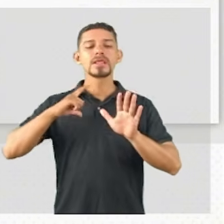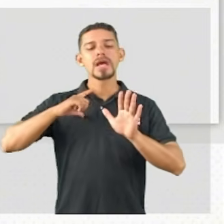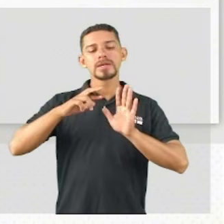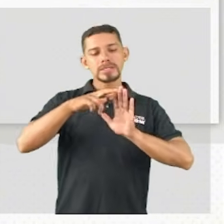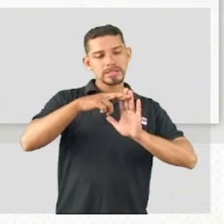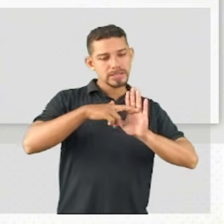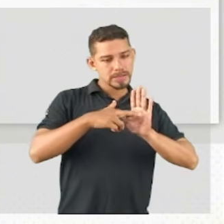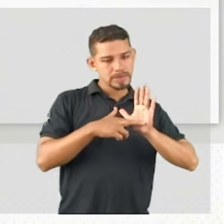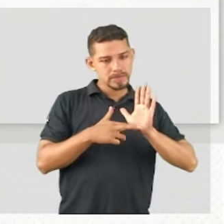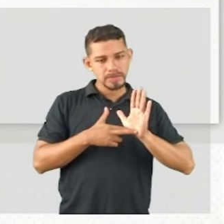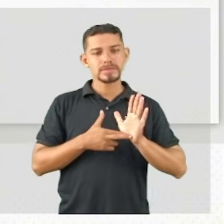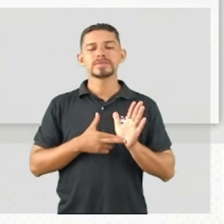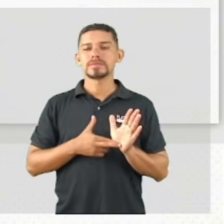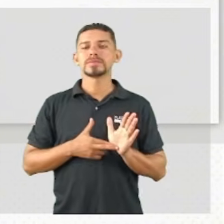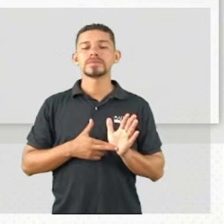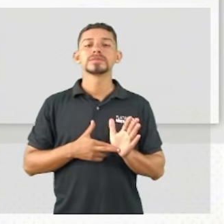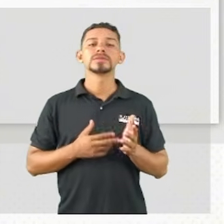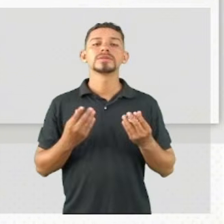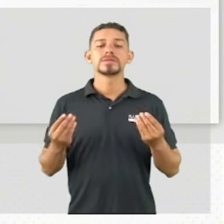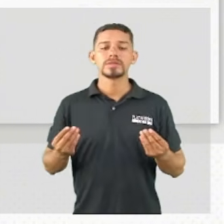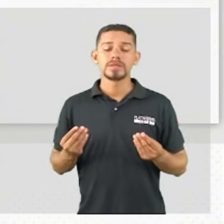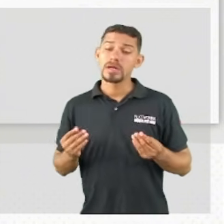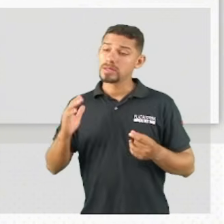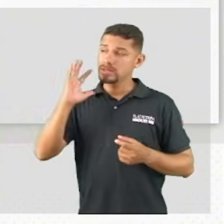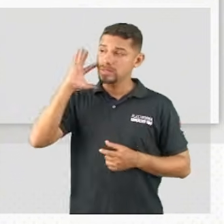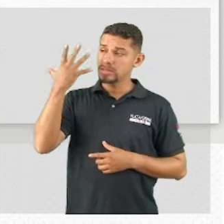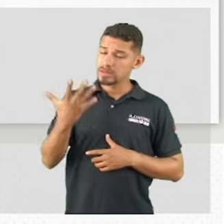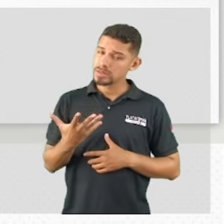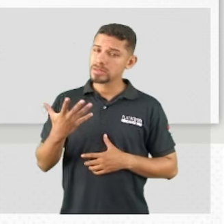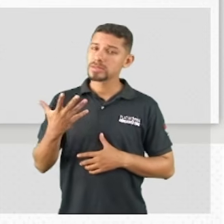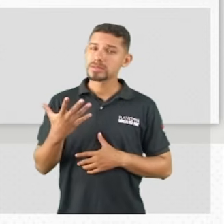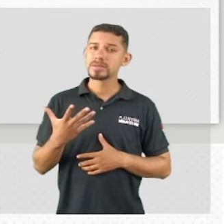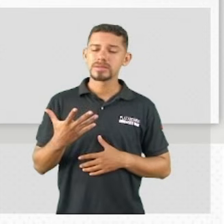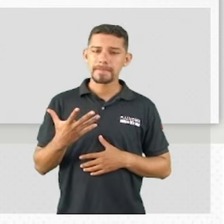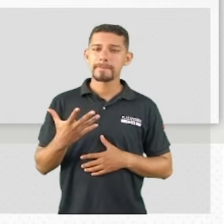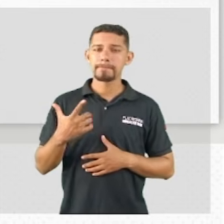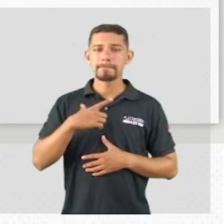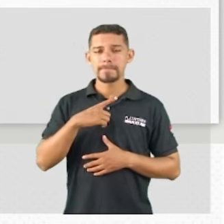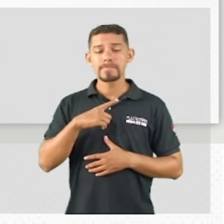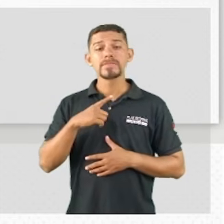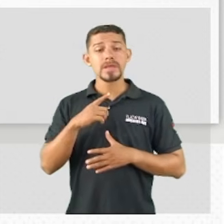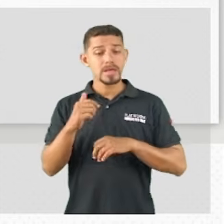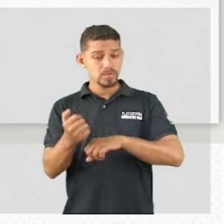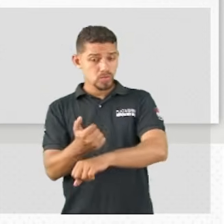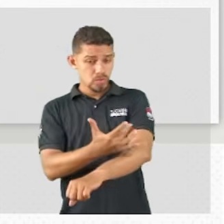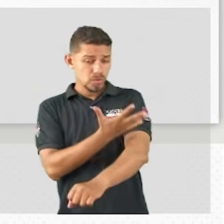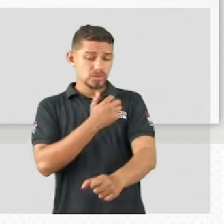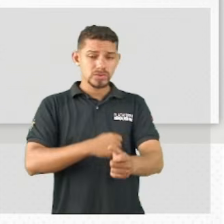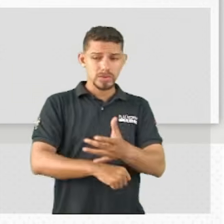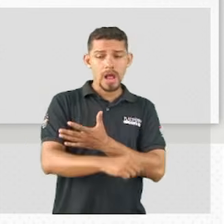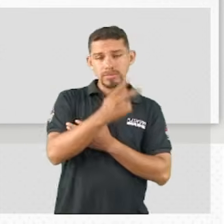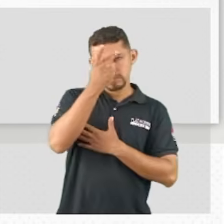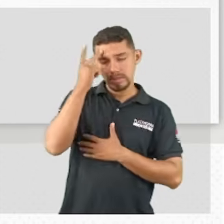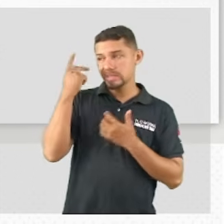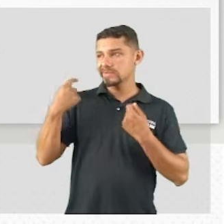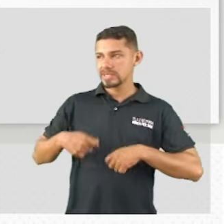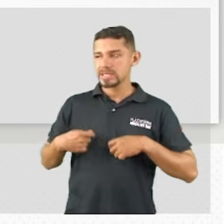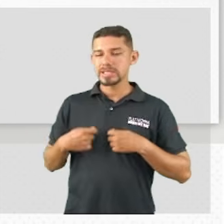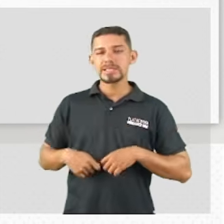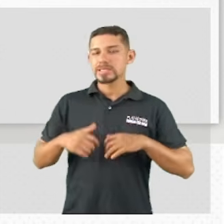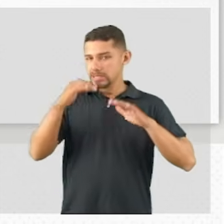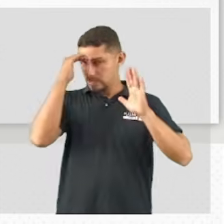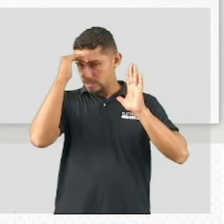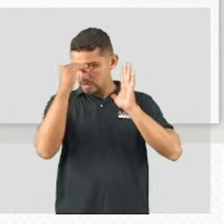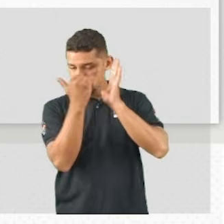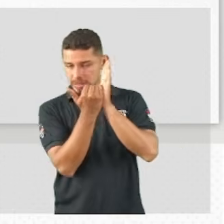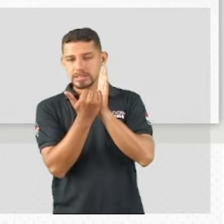regras justamente para que, em situações em que vai fugir a questão emocional, as pessoas vão ter que se conter,